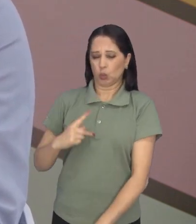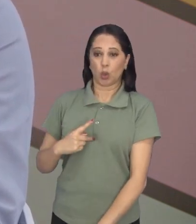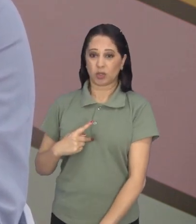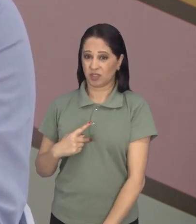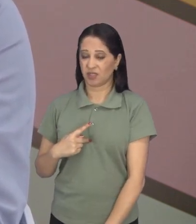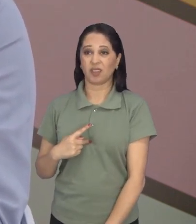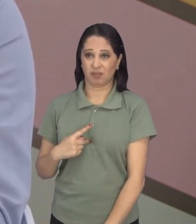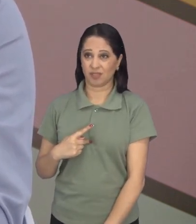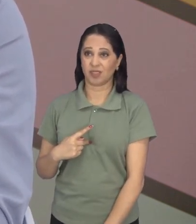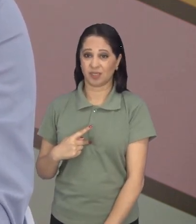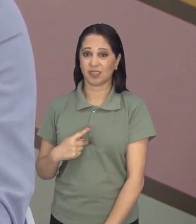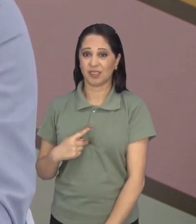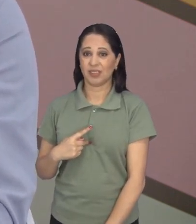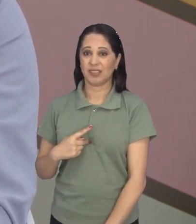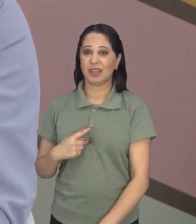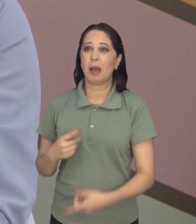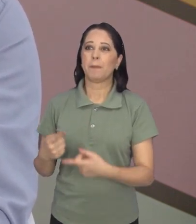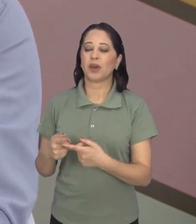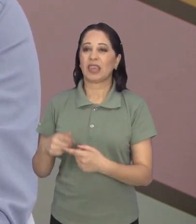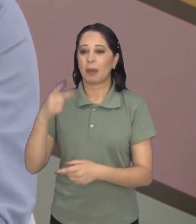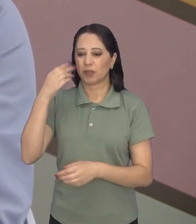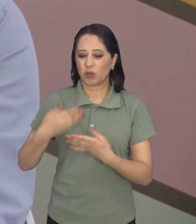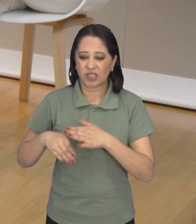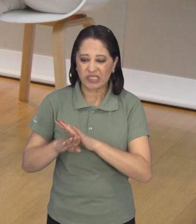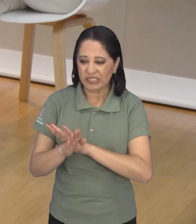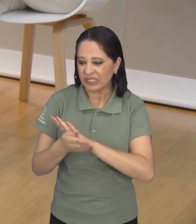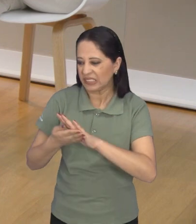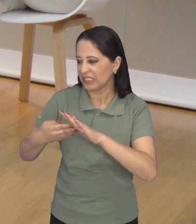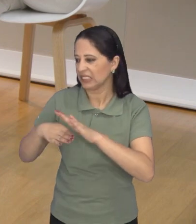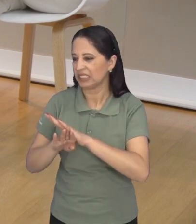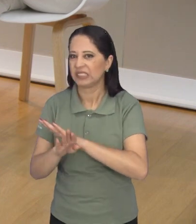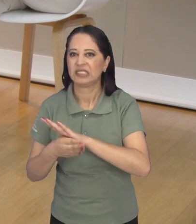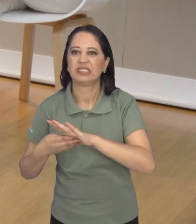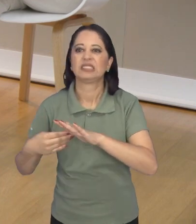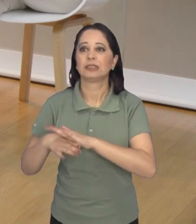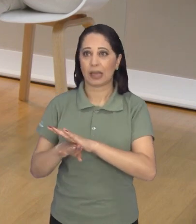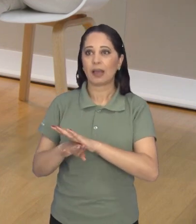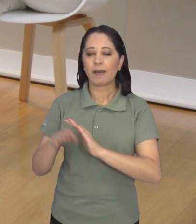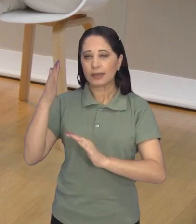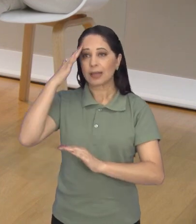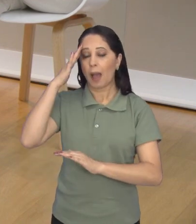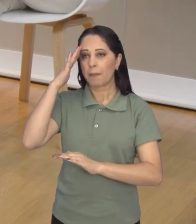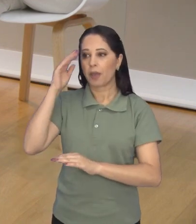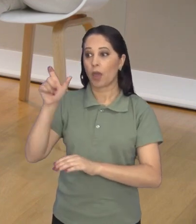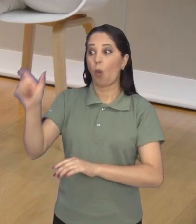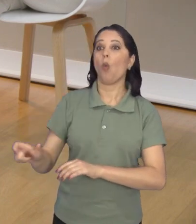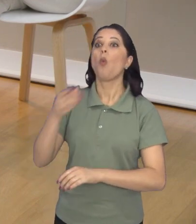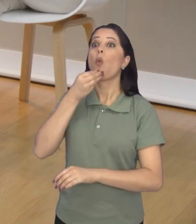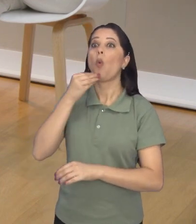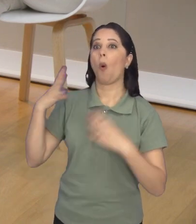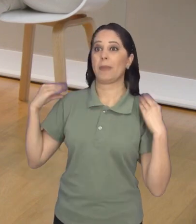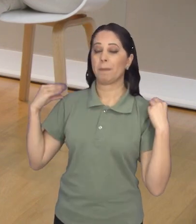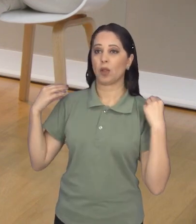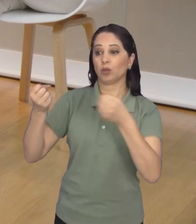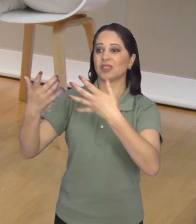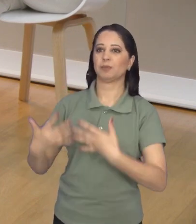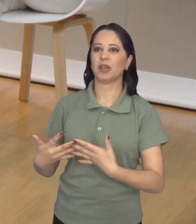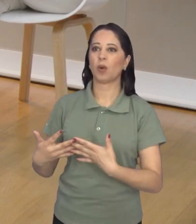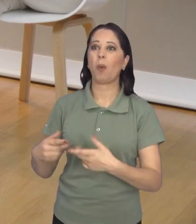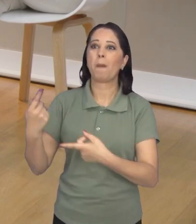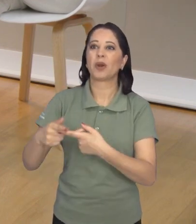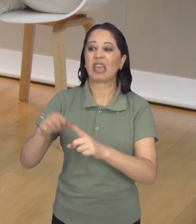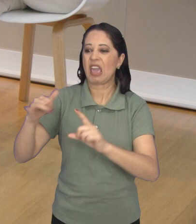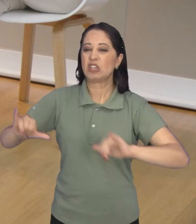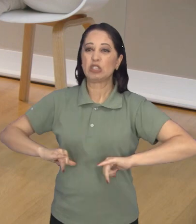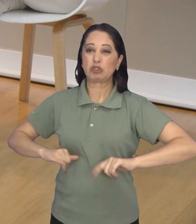assim que acontece, né, no consultório, há um incômodo social. Entendi. Então, como o próprio piloto disse, havia um incômodo